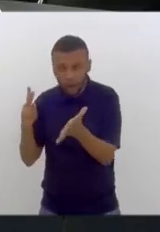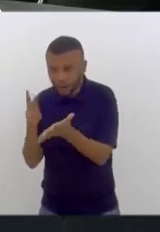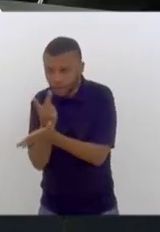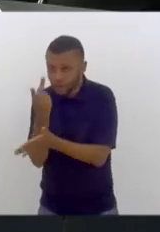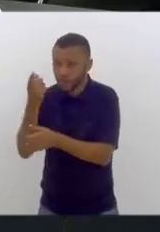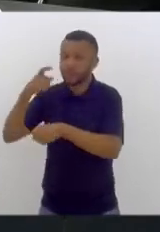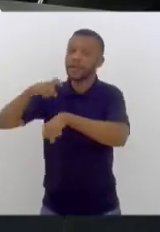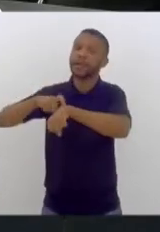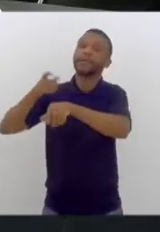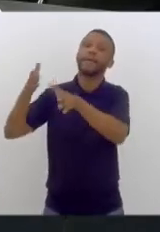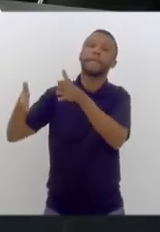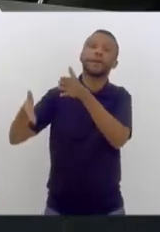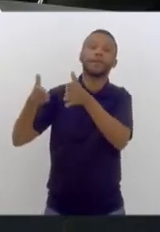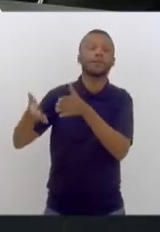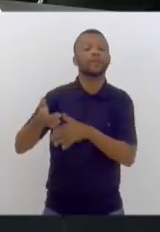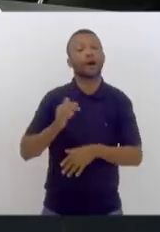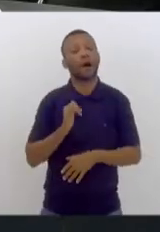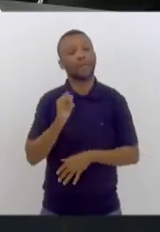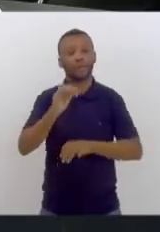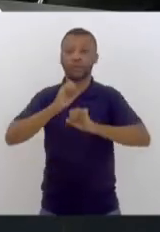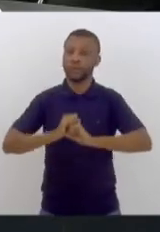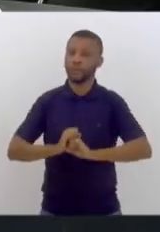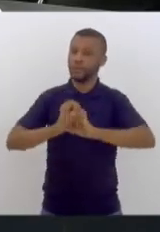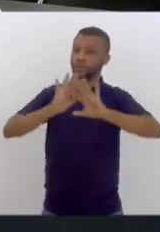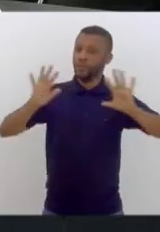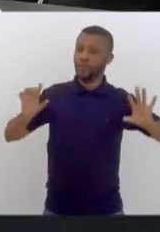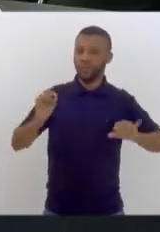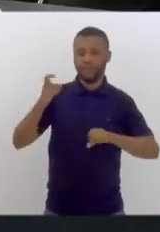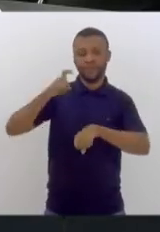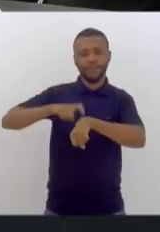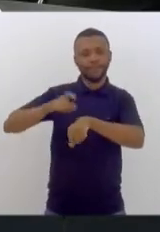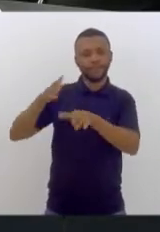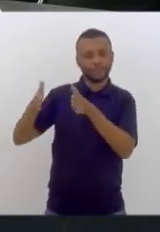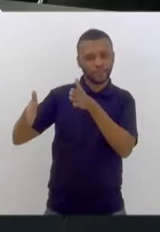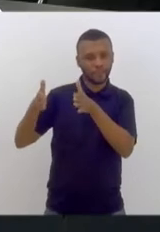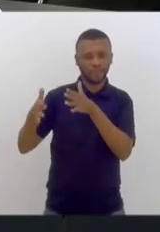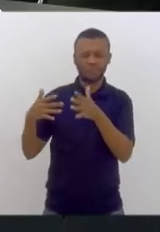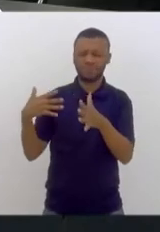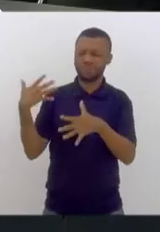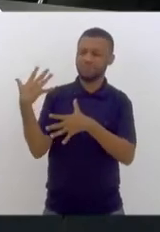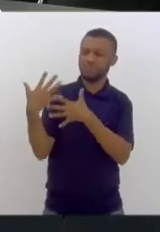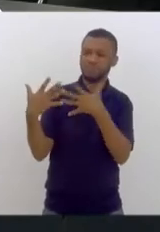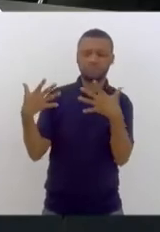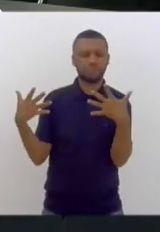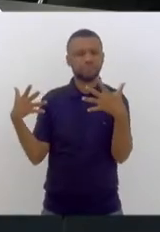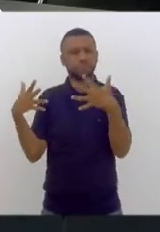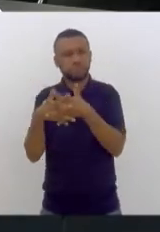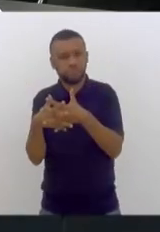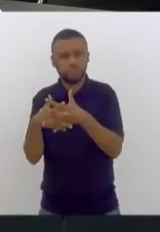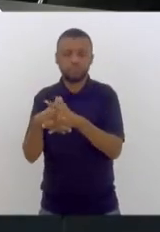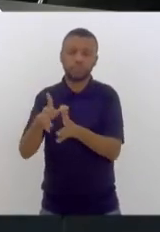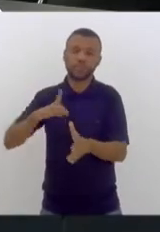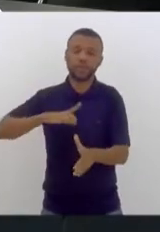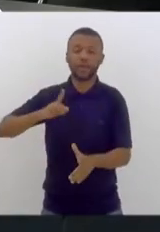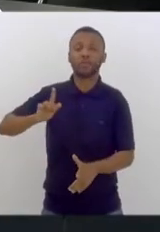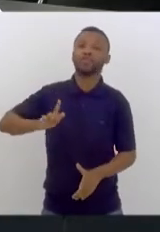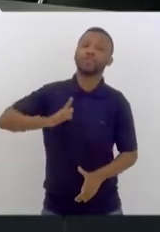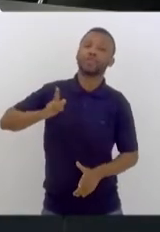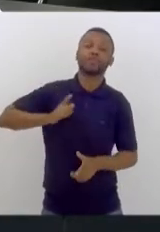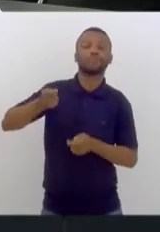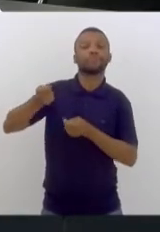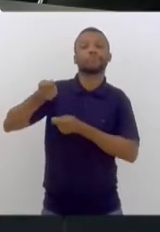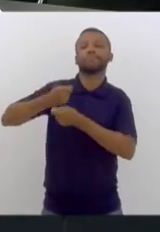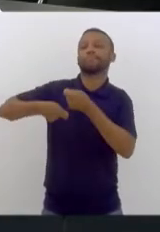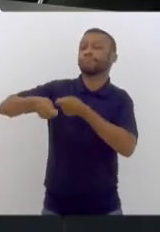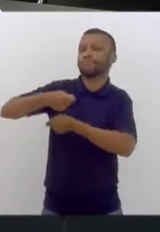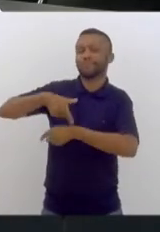período, né? Só deixando claro que nesse período foi um período meio tumultuado, nós passamos por gestões, várias